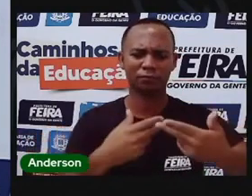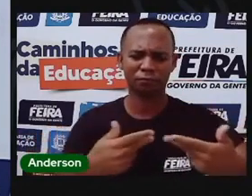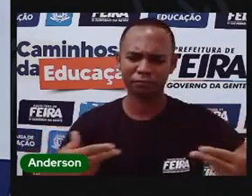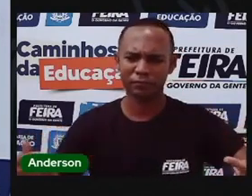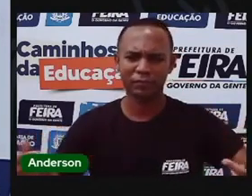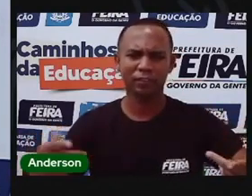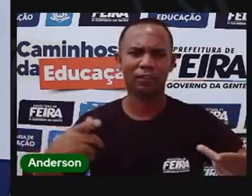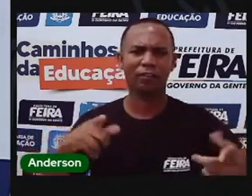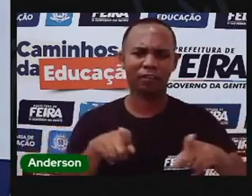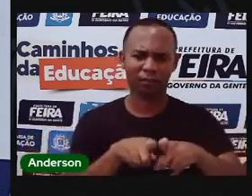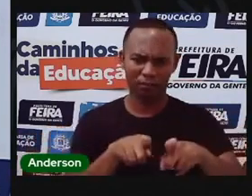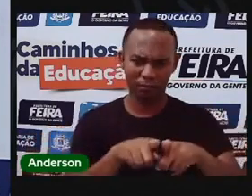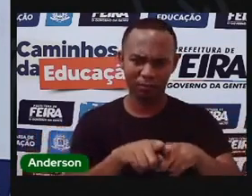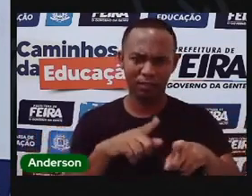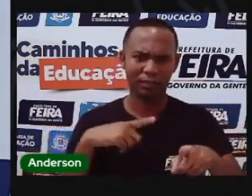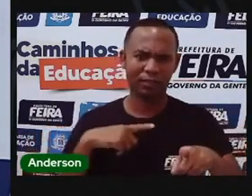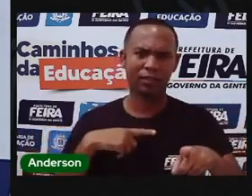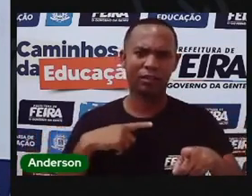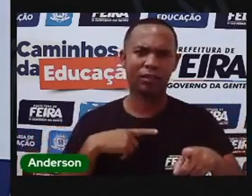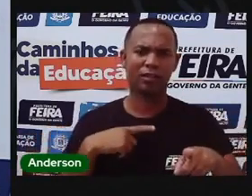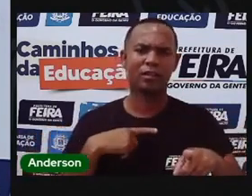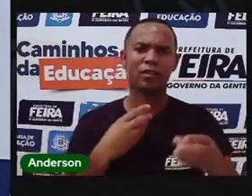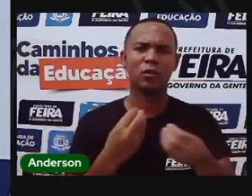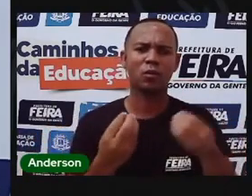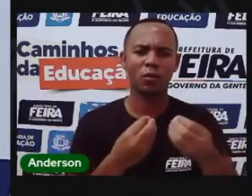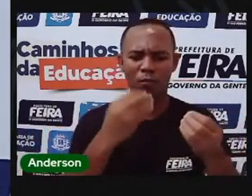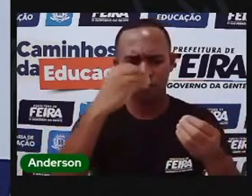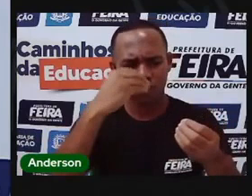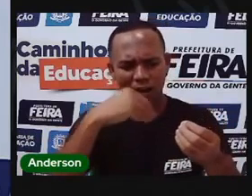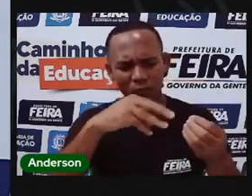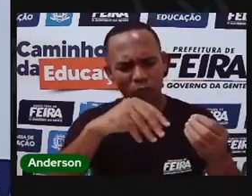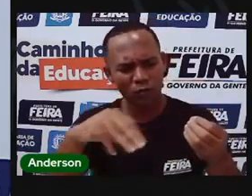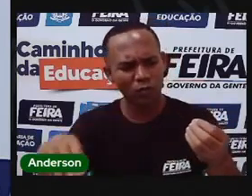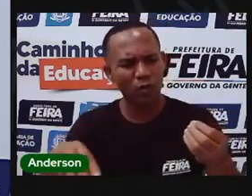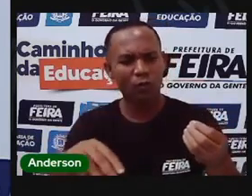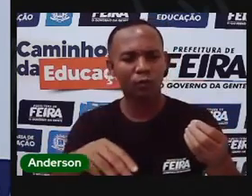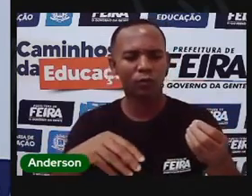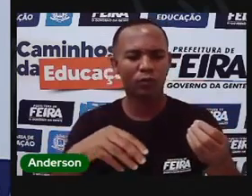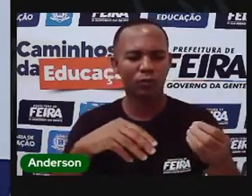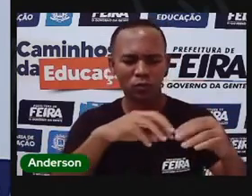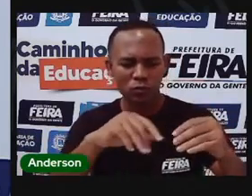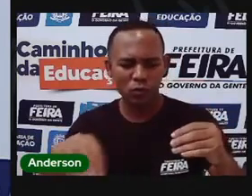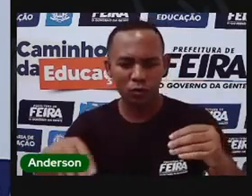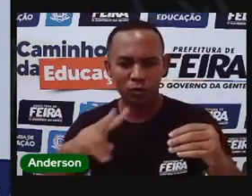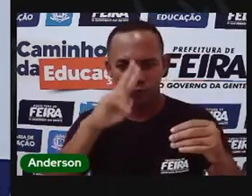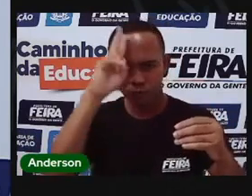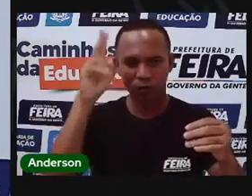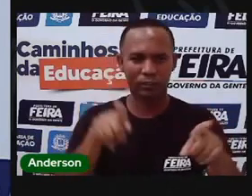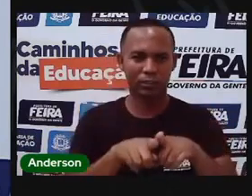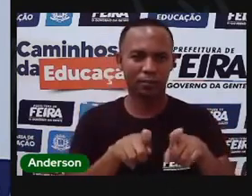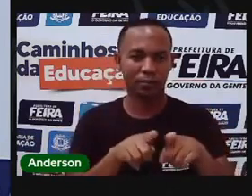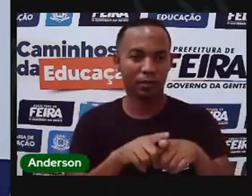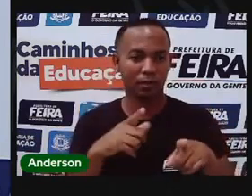arenoso, rico em nutrientes, pobre em nutrientes. E hoje a gente vai, na verdade, ver tudo isso aqui. A Pró